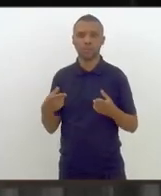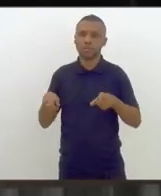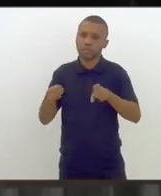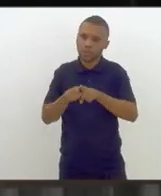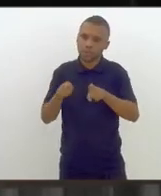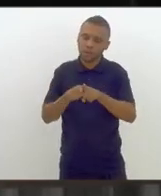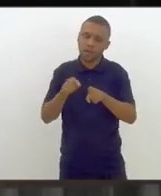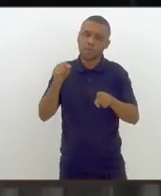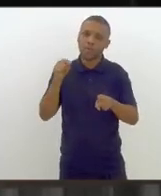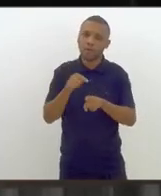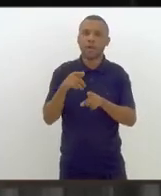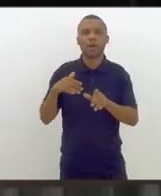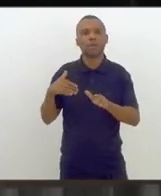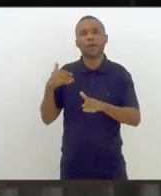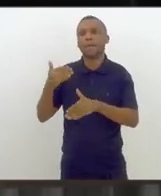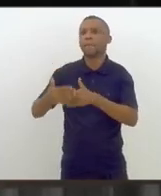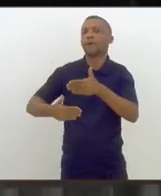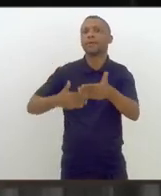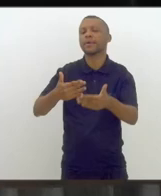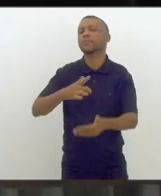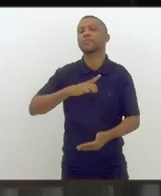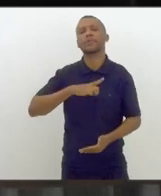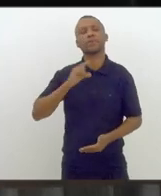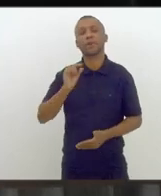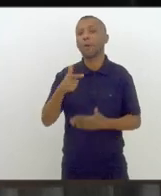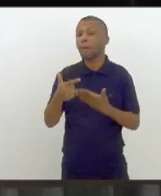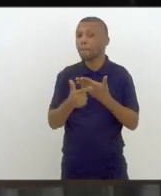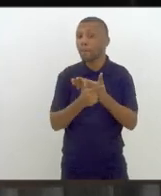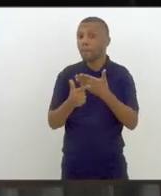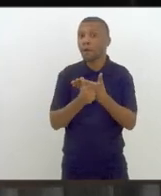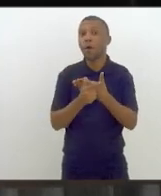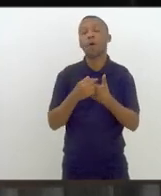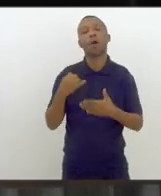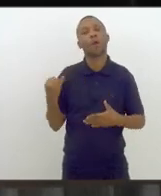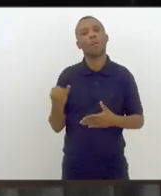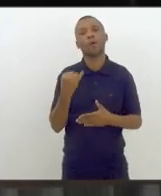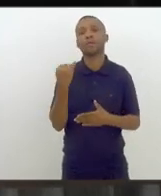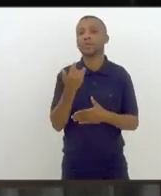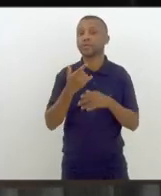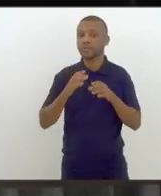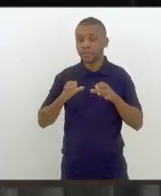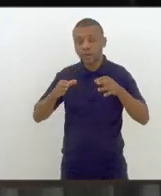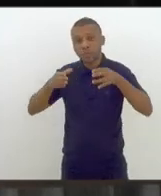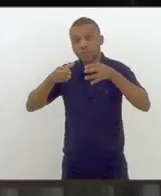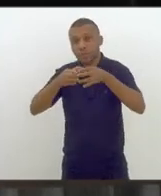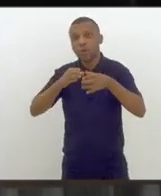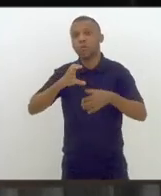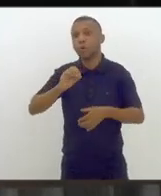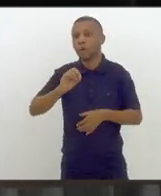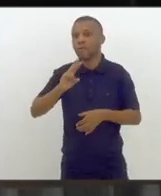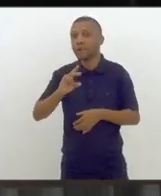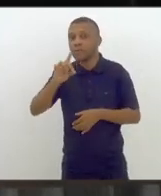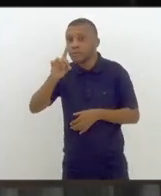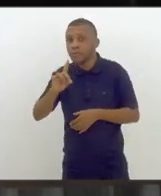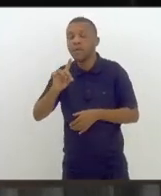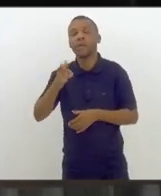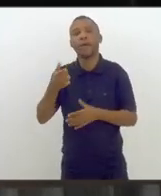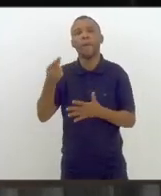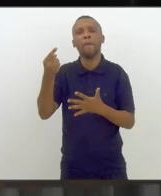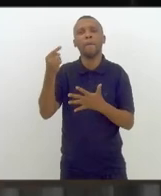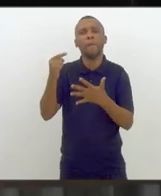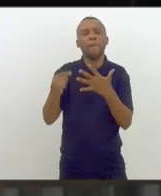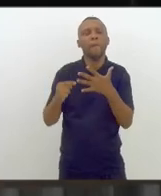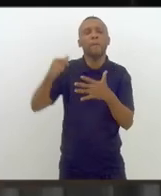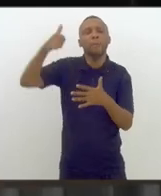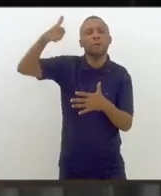nenhuma, esse processo teve o papel fundamental da Comissão Covid, que, entre outras coisas, apurou